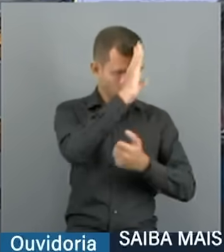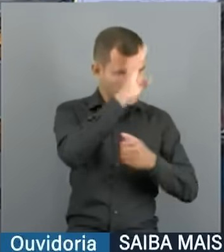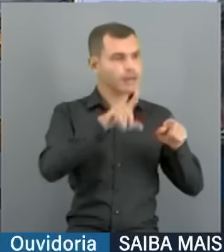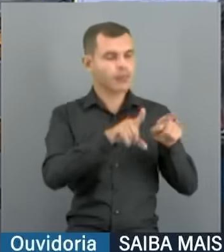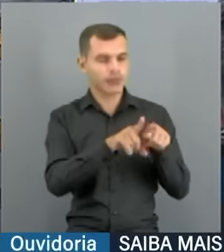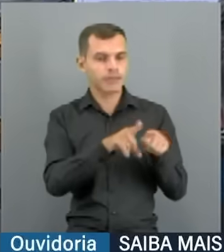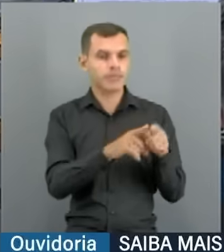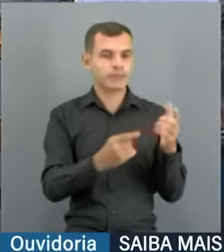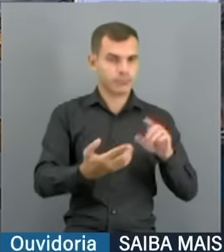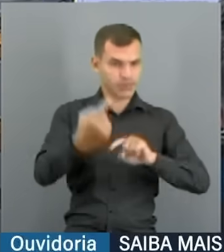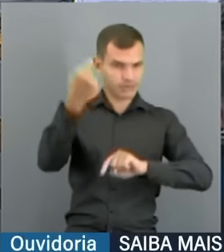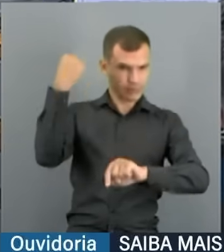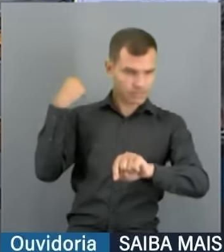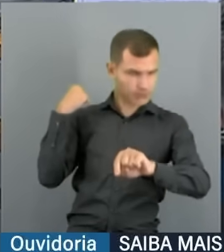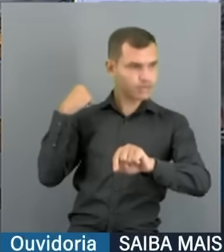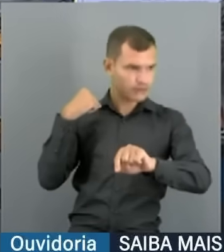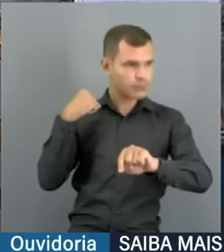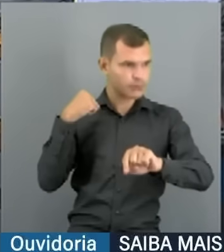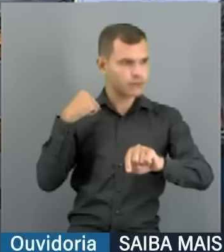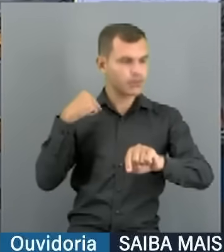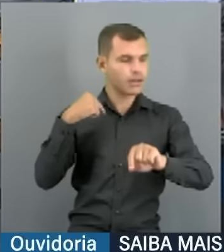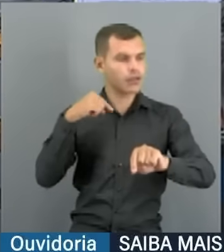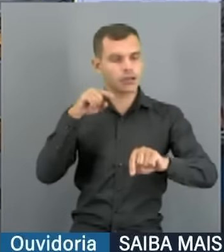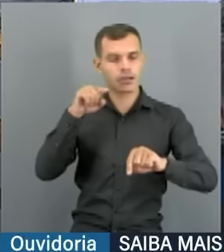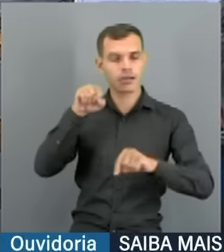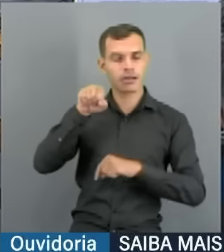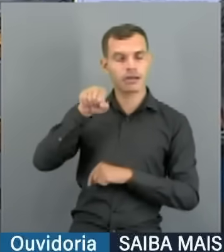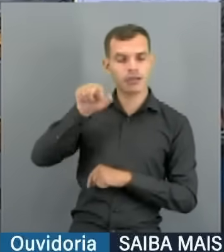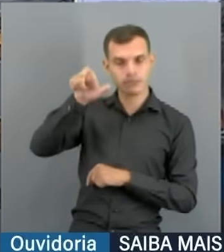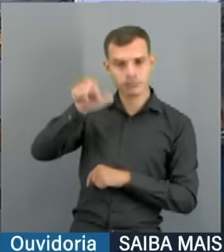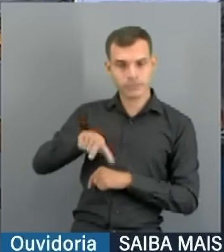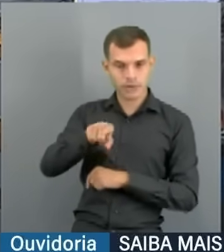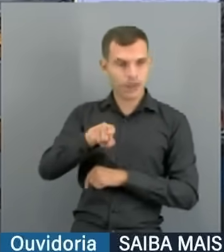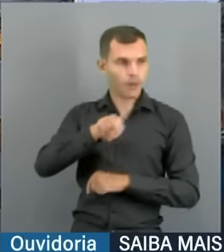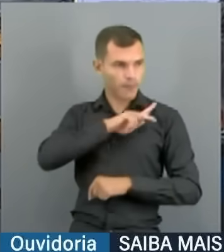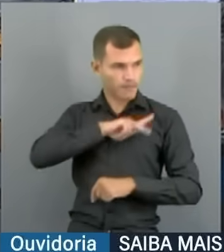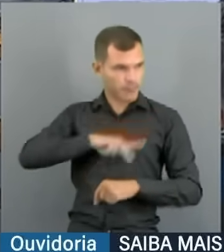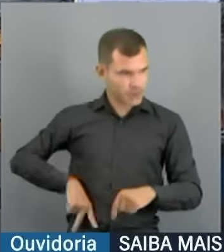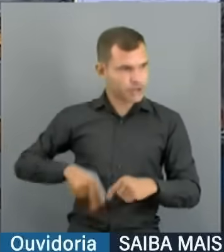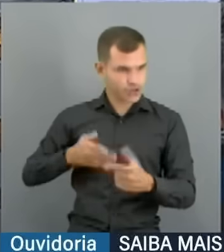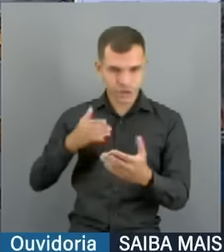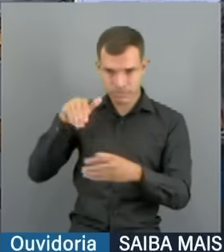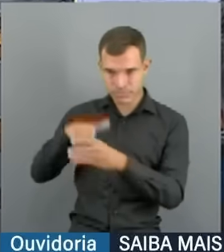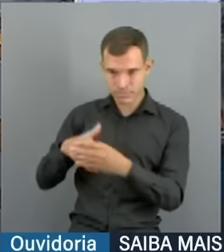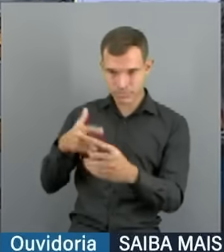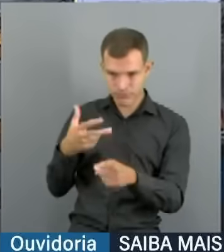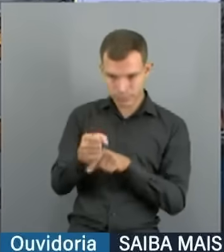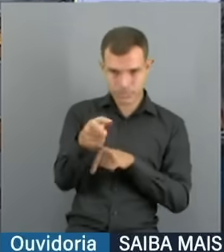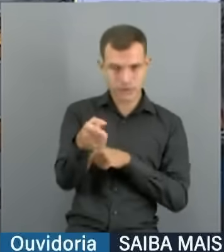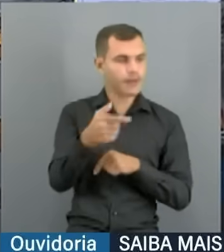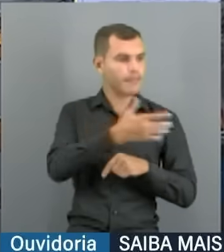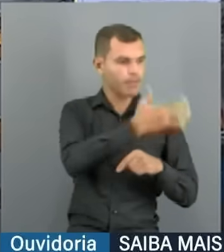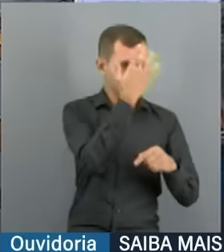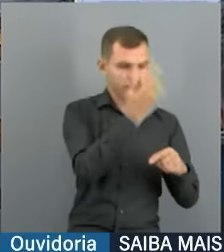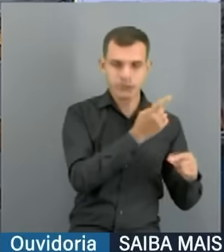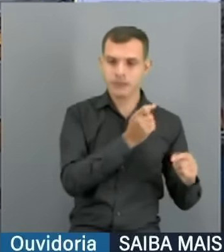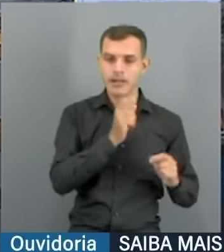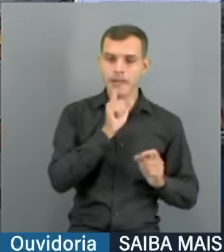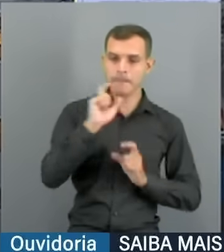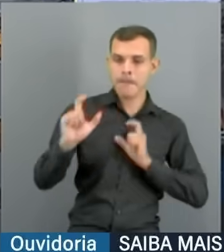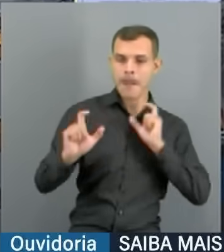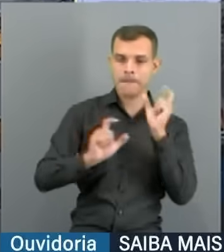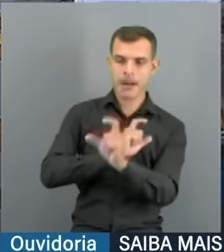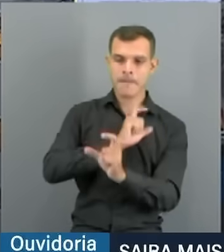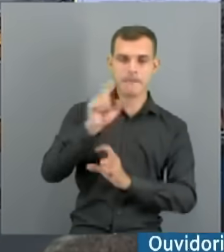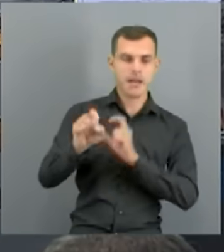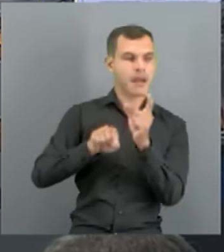como presidente eleito, o chamando de bandido ou de ladrão. Era uma fala que esses manifestantes, na